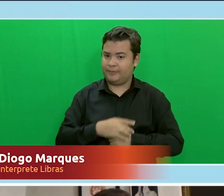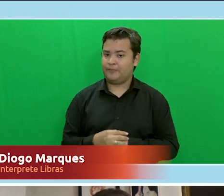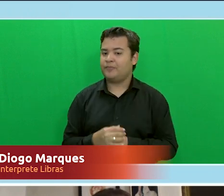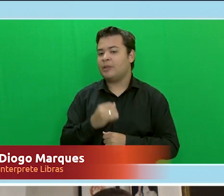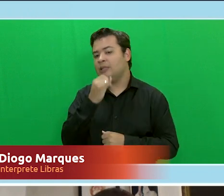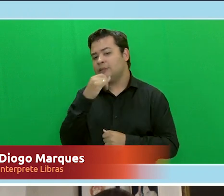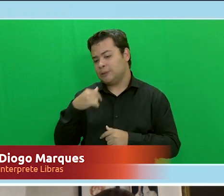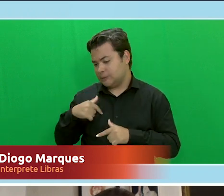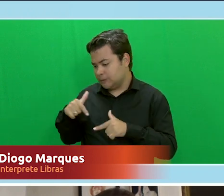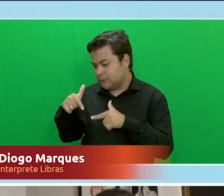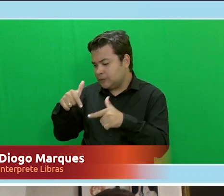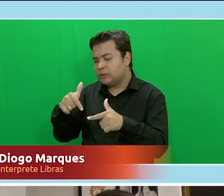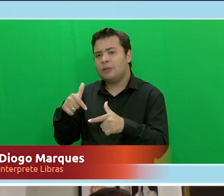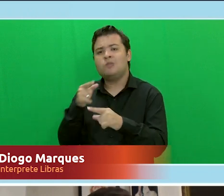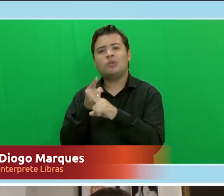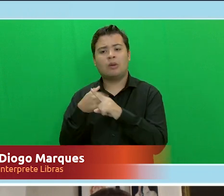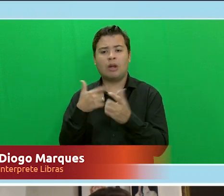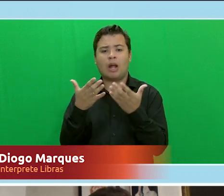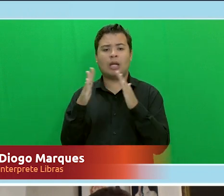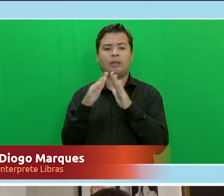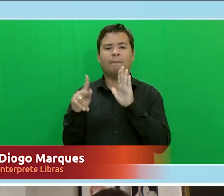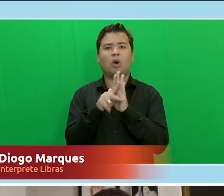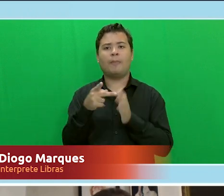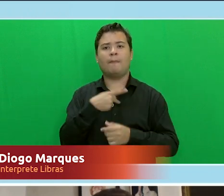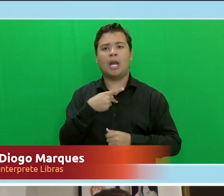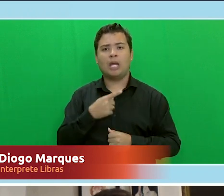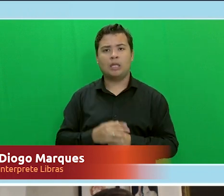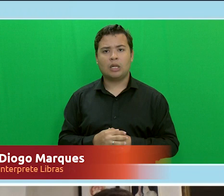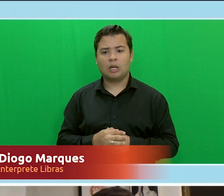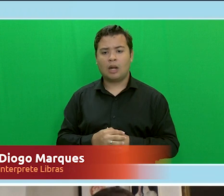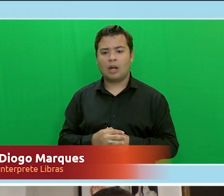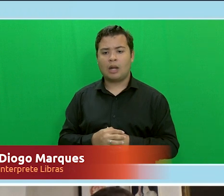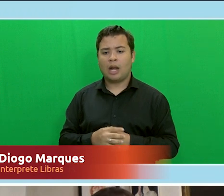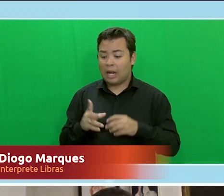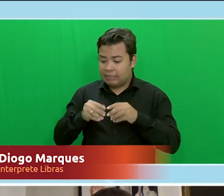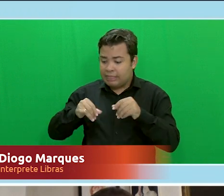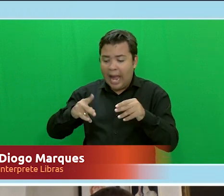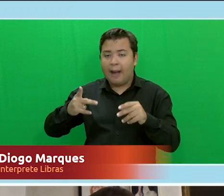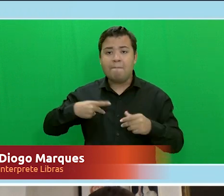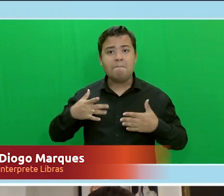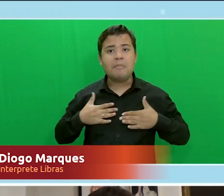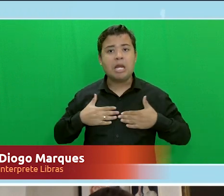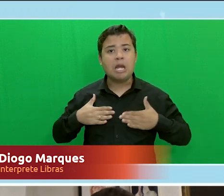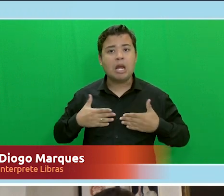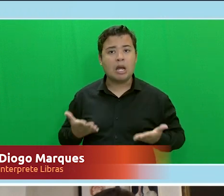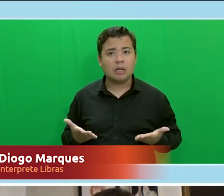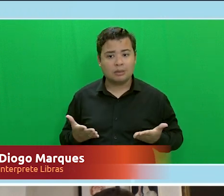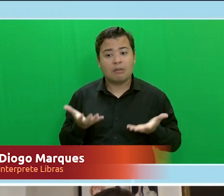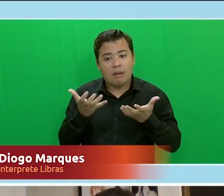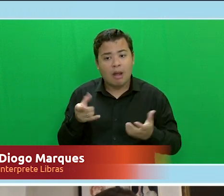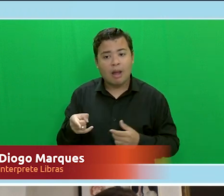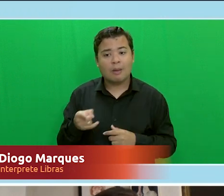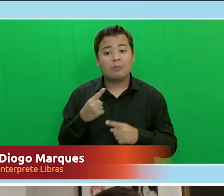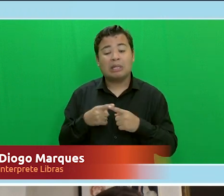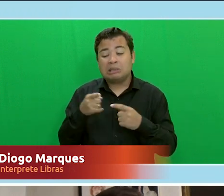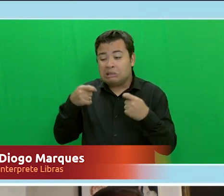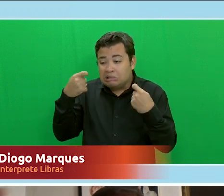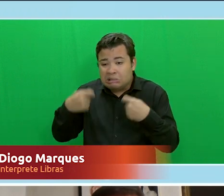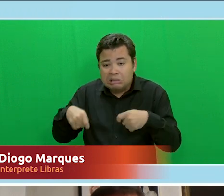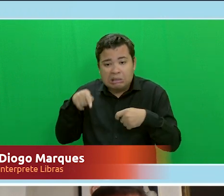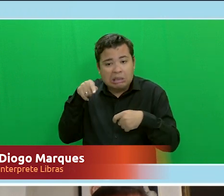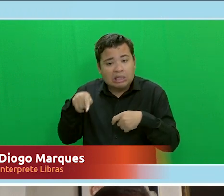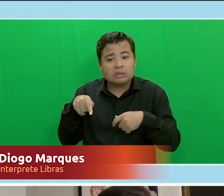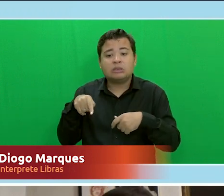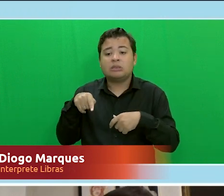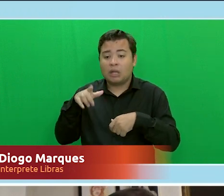para você ter uma casa própria, um pedaço de terra numa casa própria, que é uma